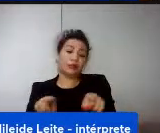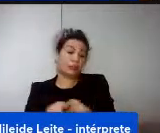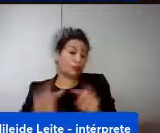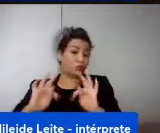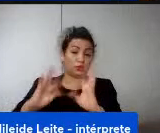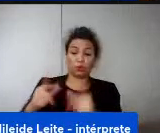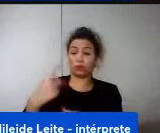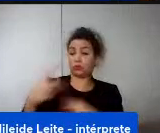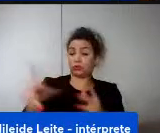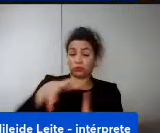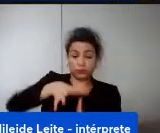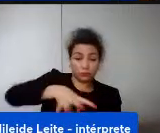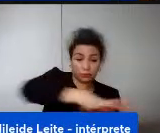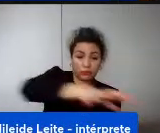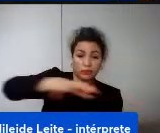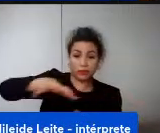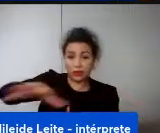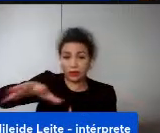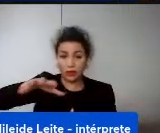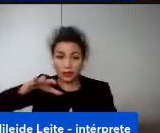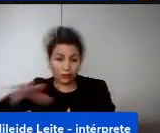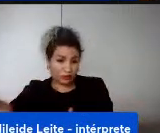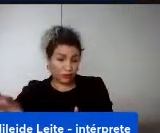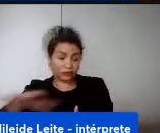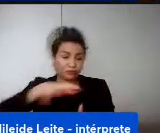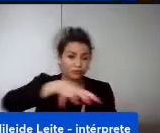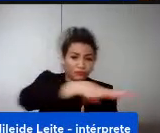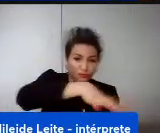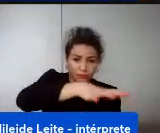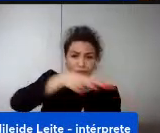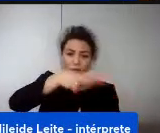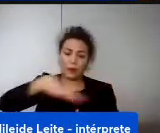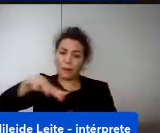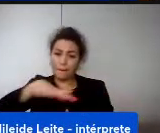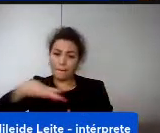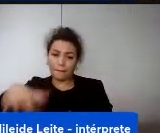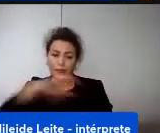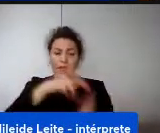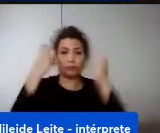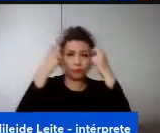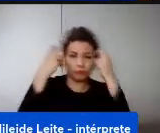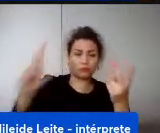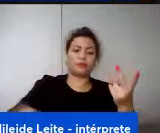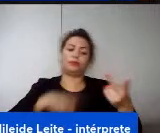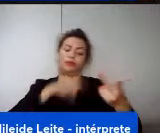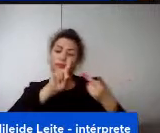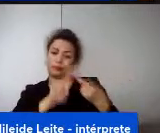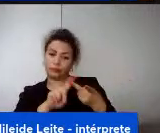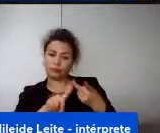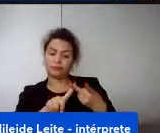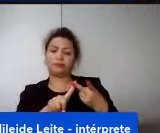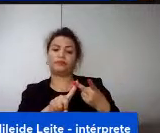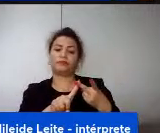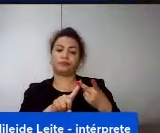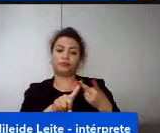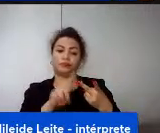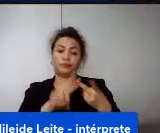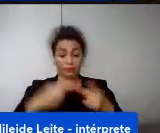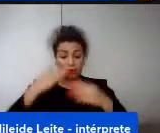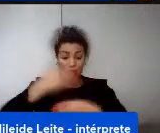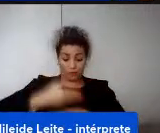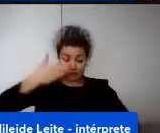suas dimensões. A gente trabalha em todas as suas dimensões, a dimensão intelectual, a direção